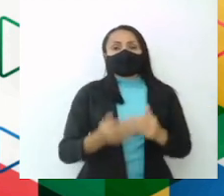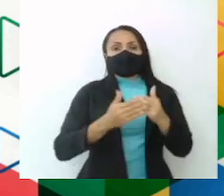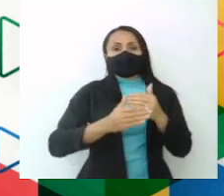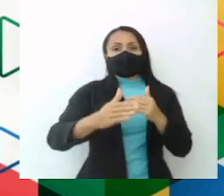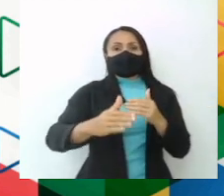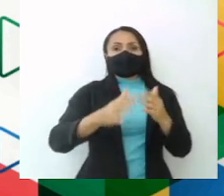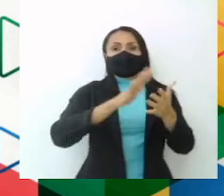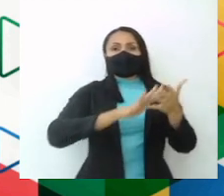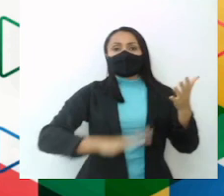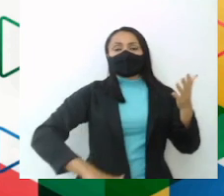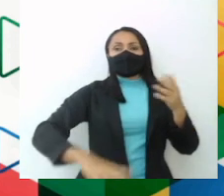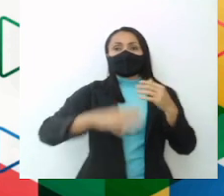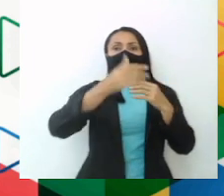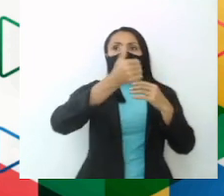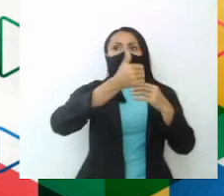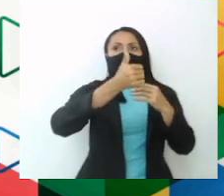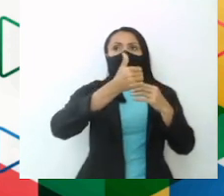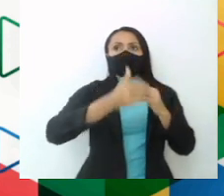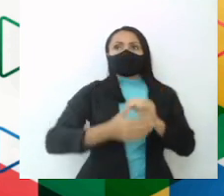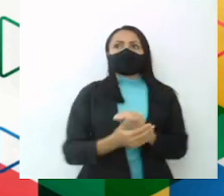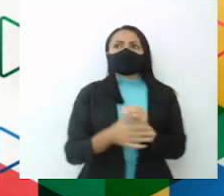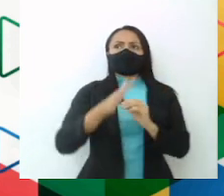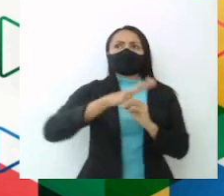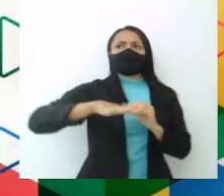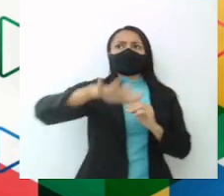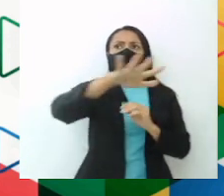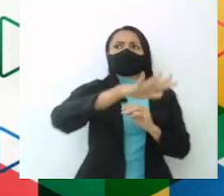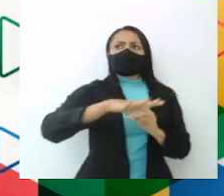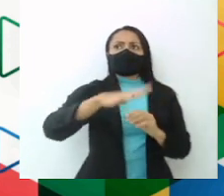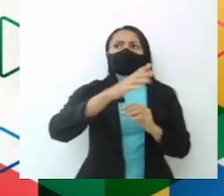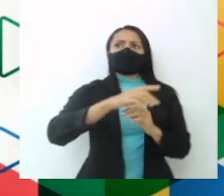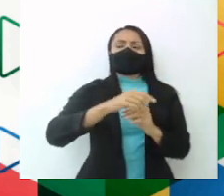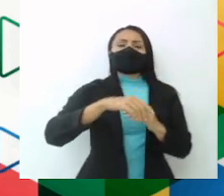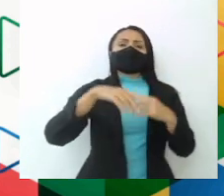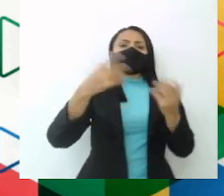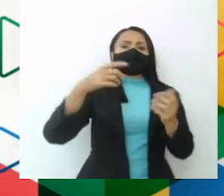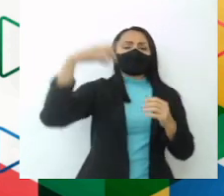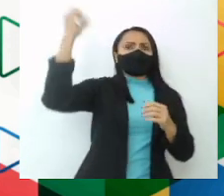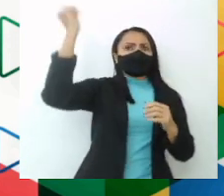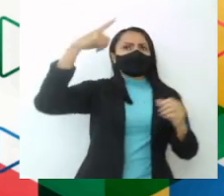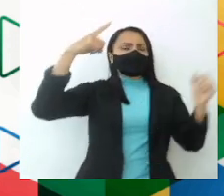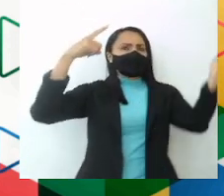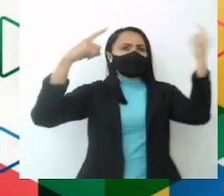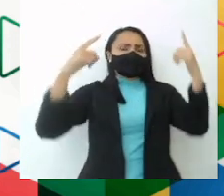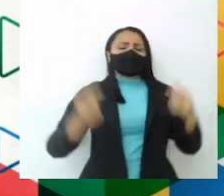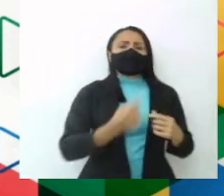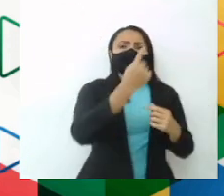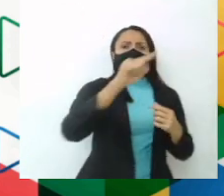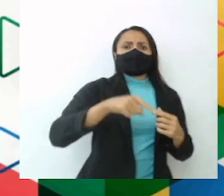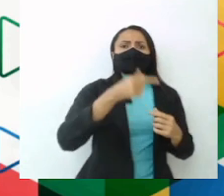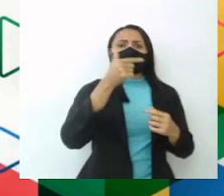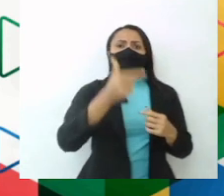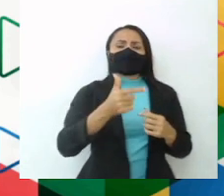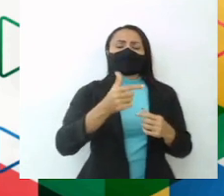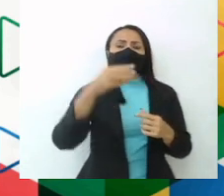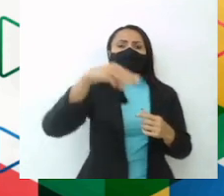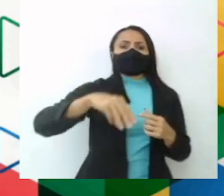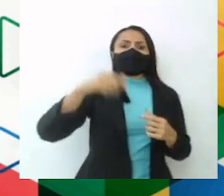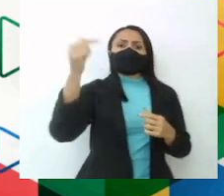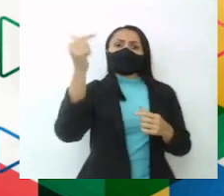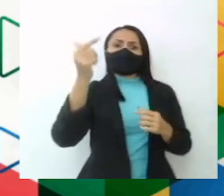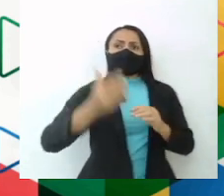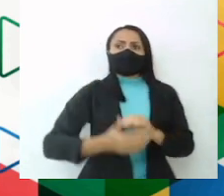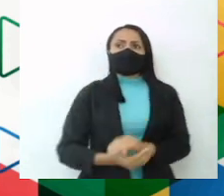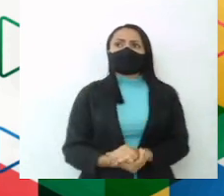1. Com uma área de absorção de raios solares de 1,2 metros quadrados,